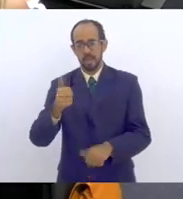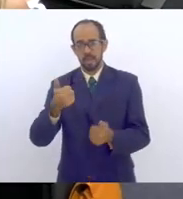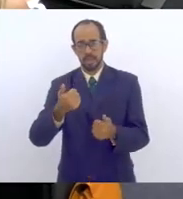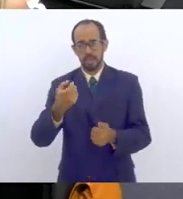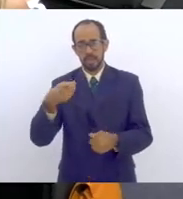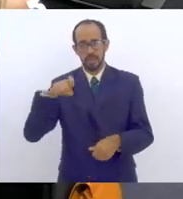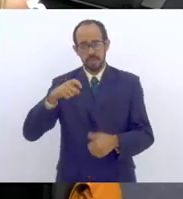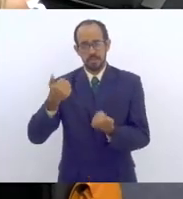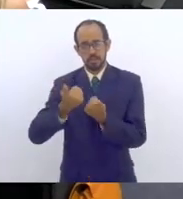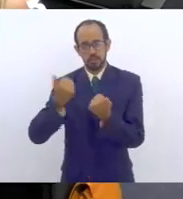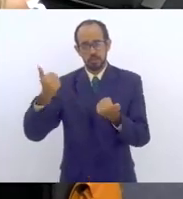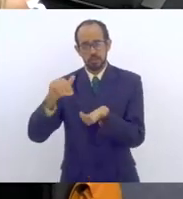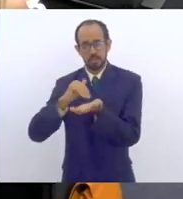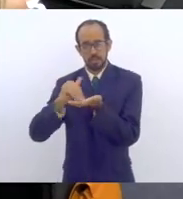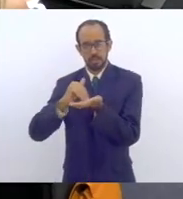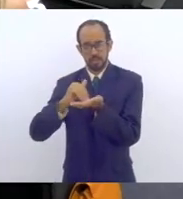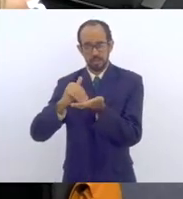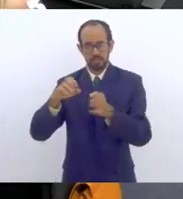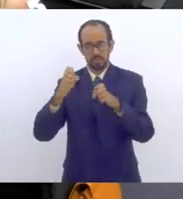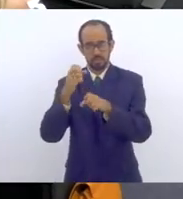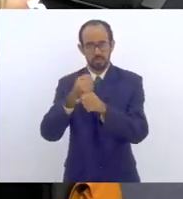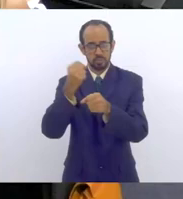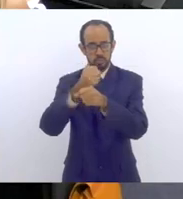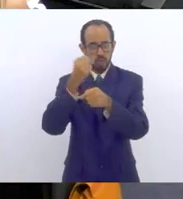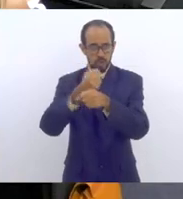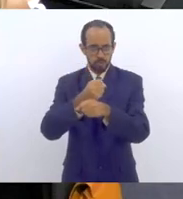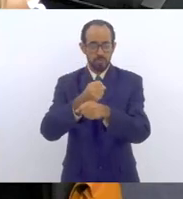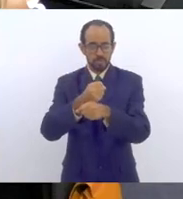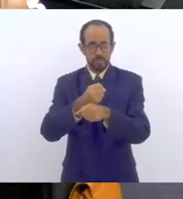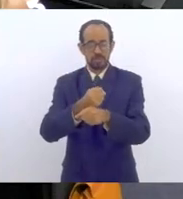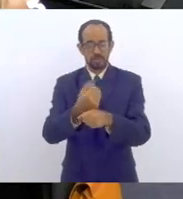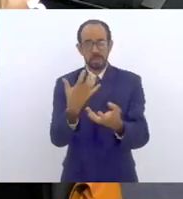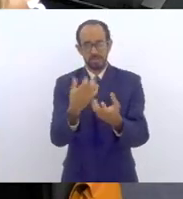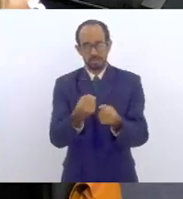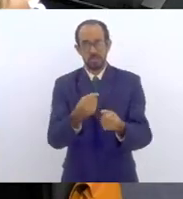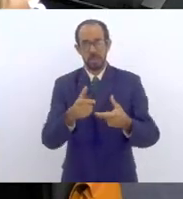estado de infraestrutura e obras para estar recebendo a medalha Tiradentes